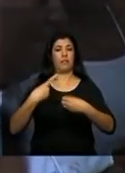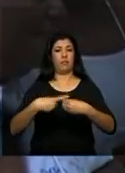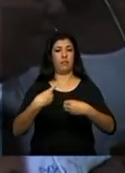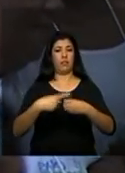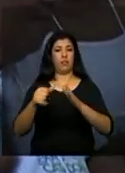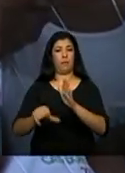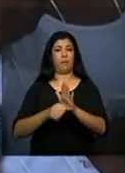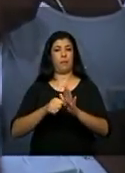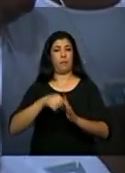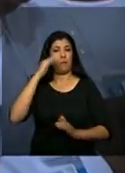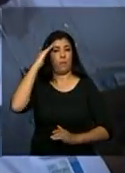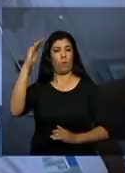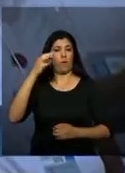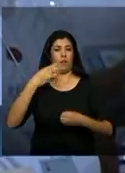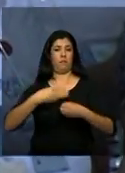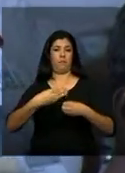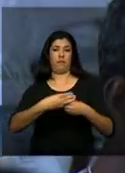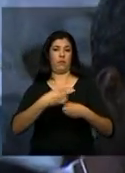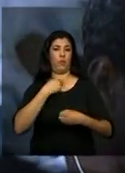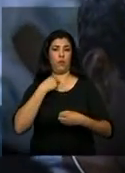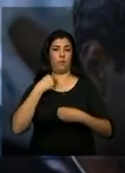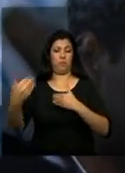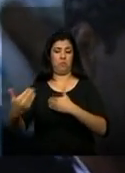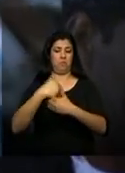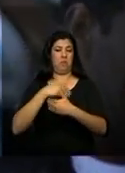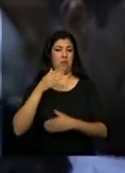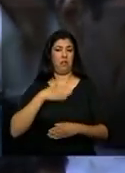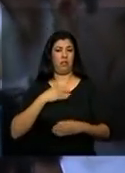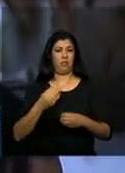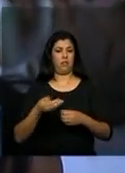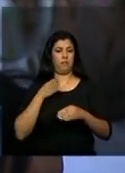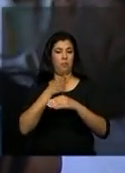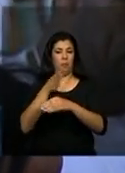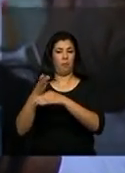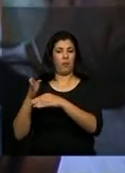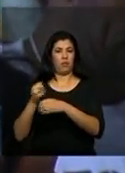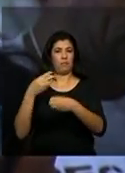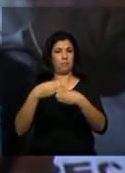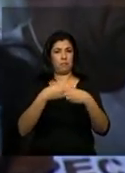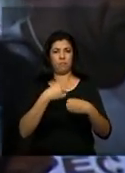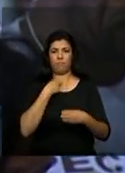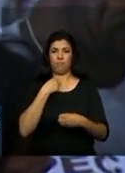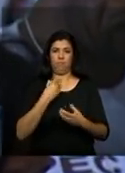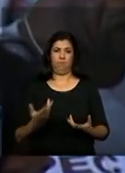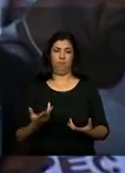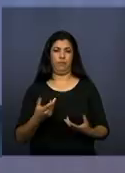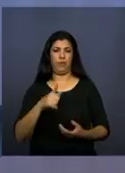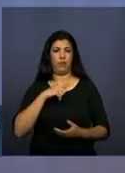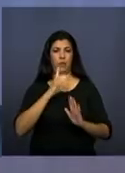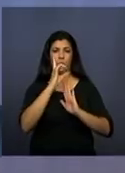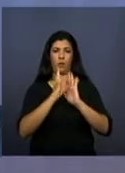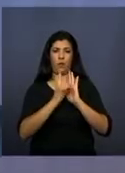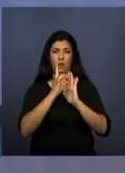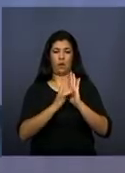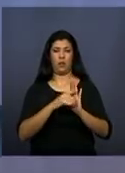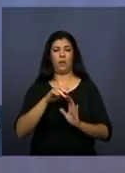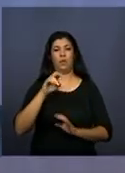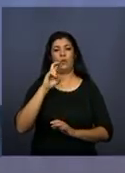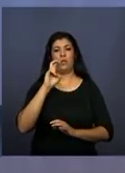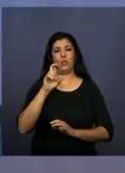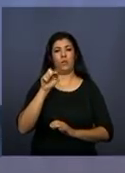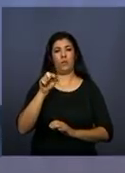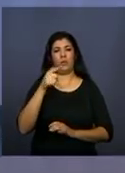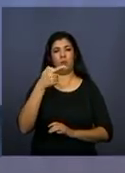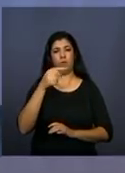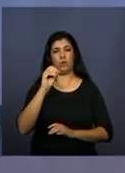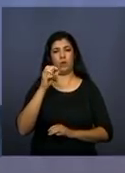são os guardas municipais. Né? Você não pode entrar na minha cidade. E é isso que a gente quer, né? Decreto 7.053, né? Que ele